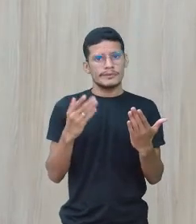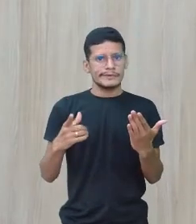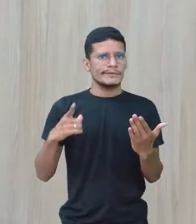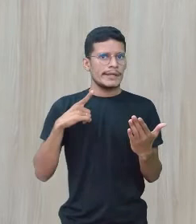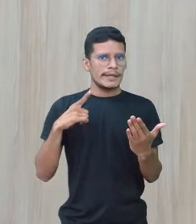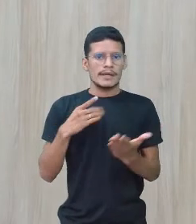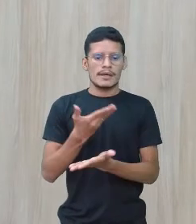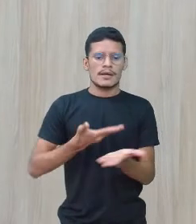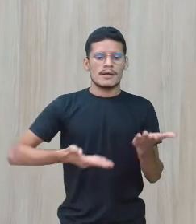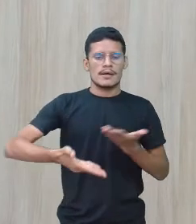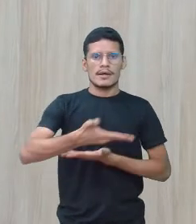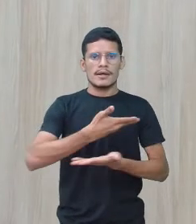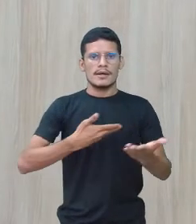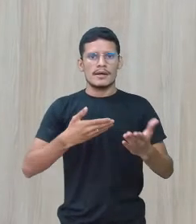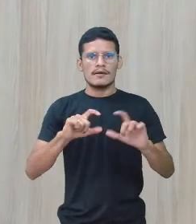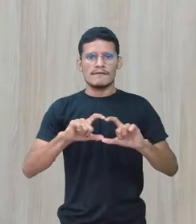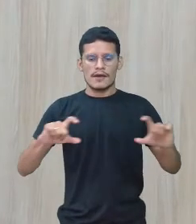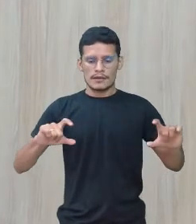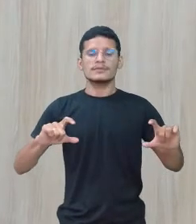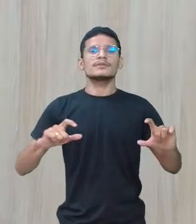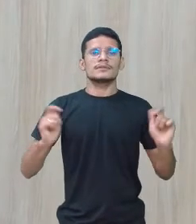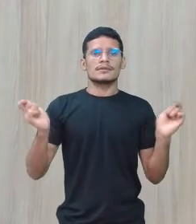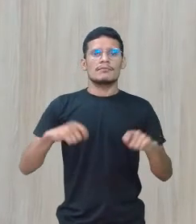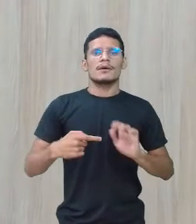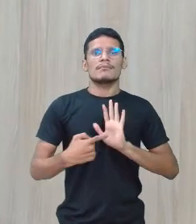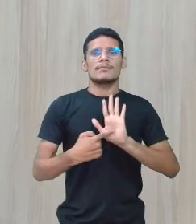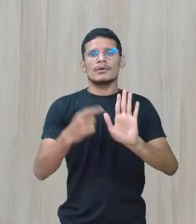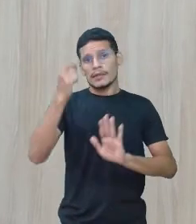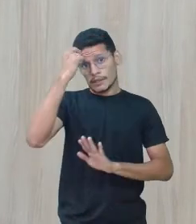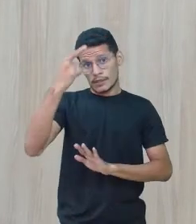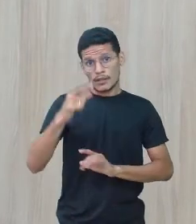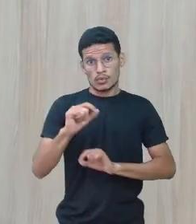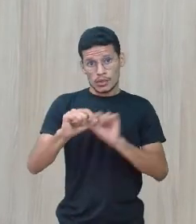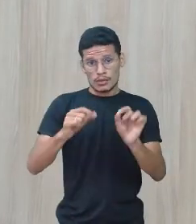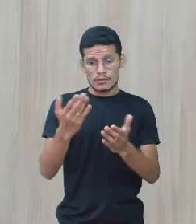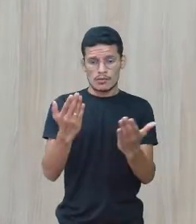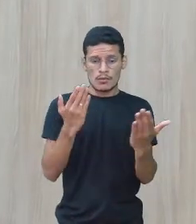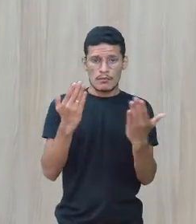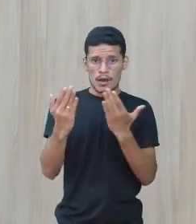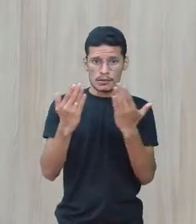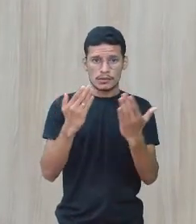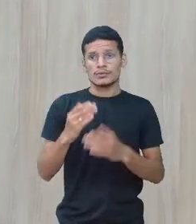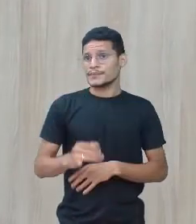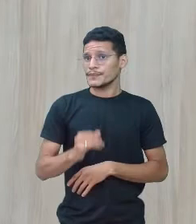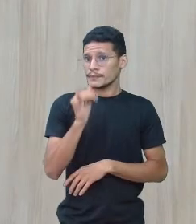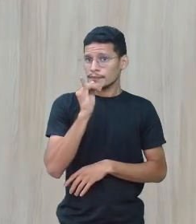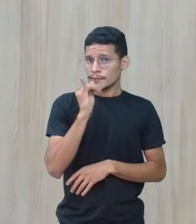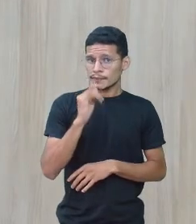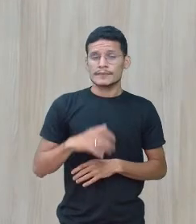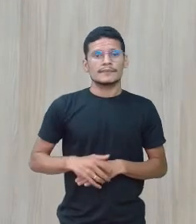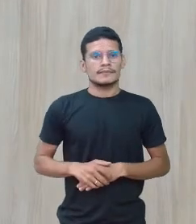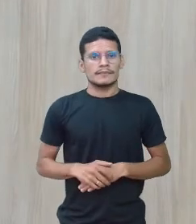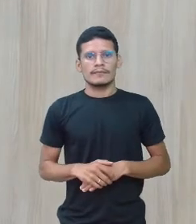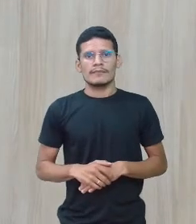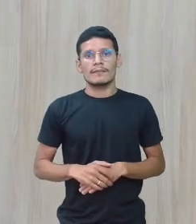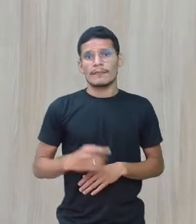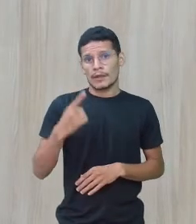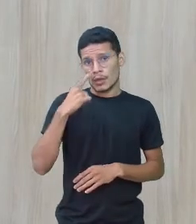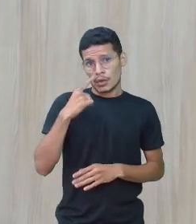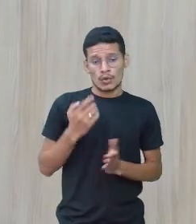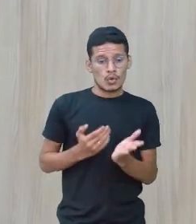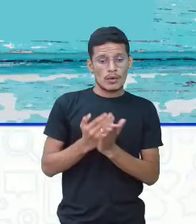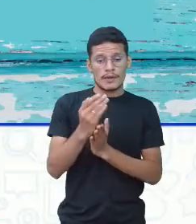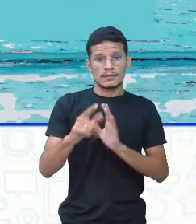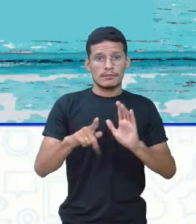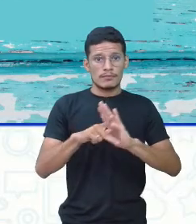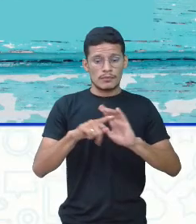Elas relacionam essas orações dando uma ideia de comparação. Então, iniciam